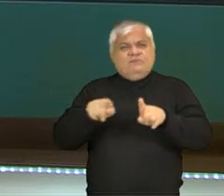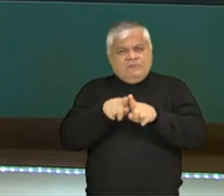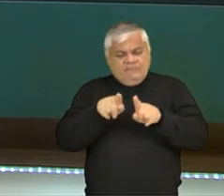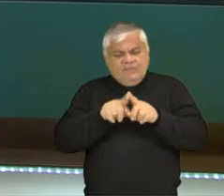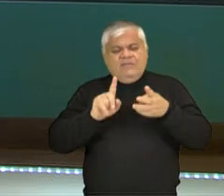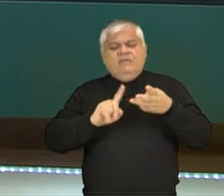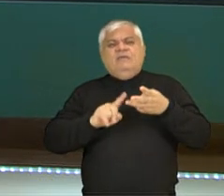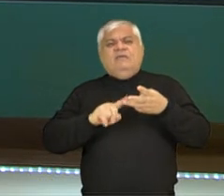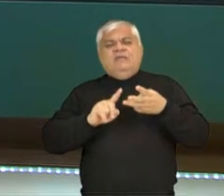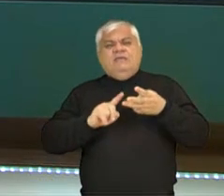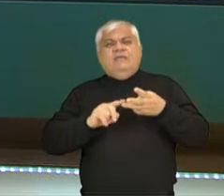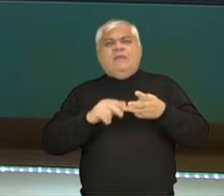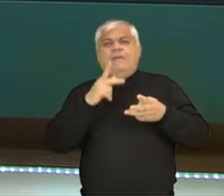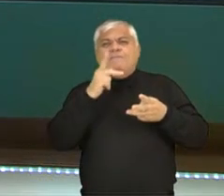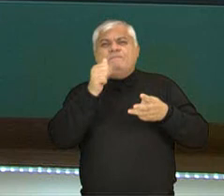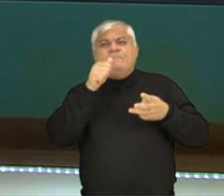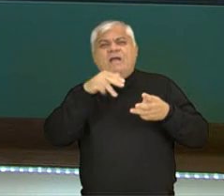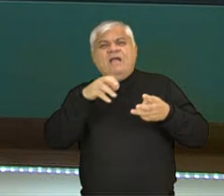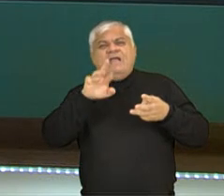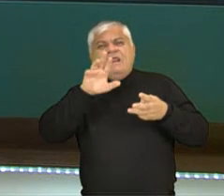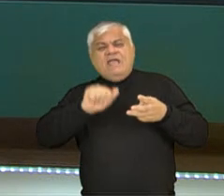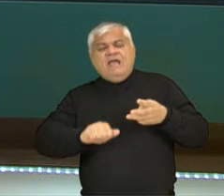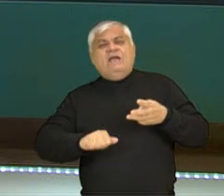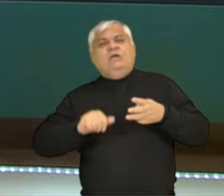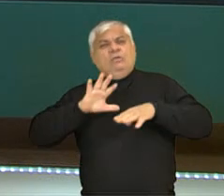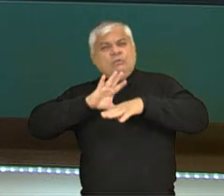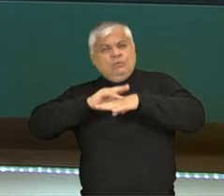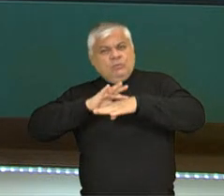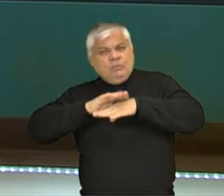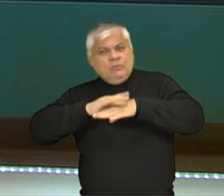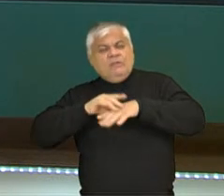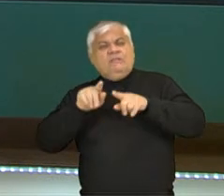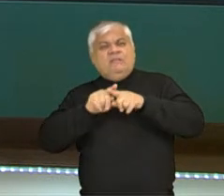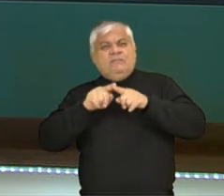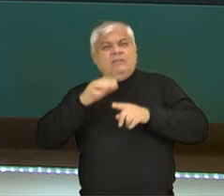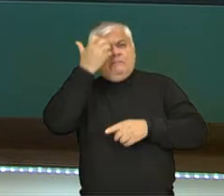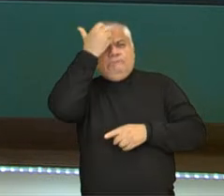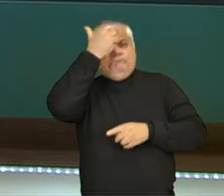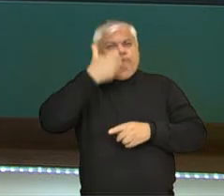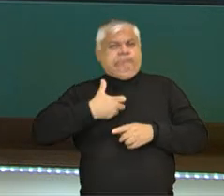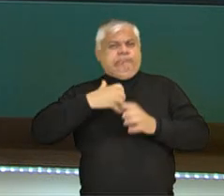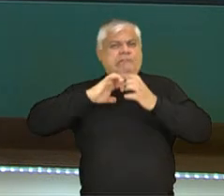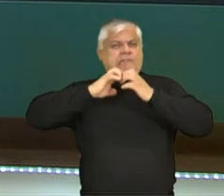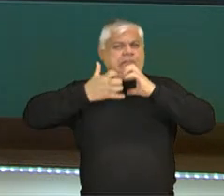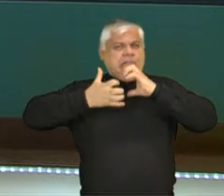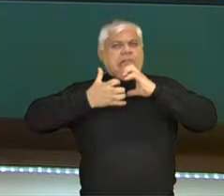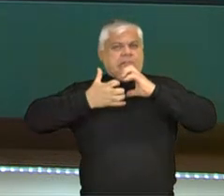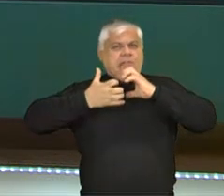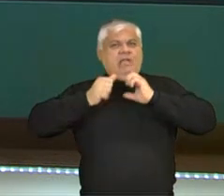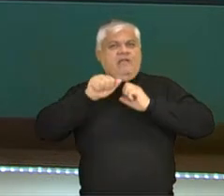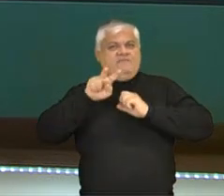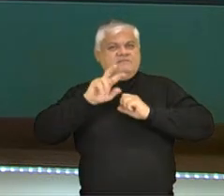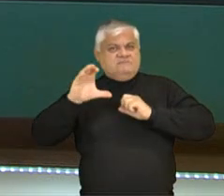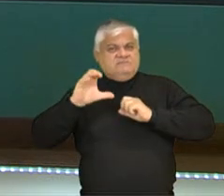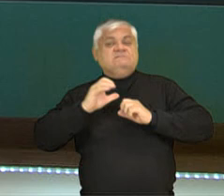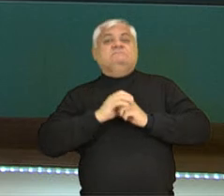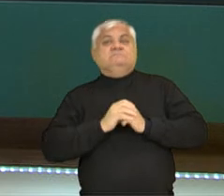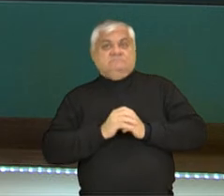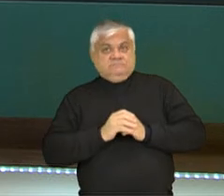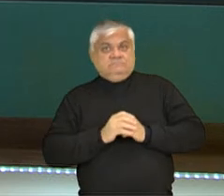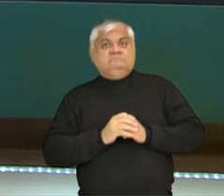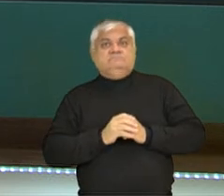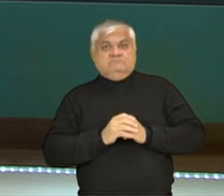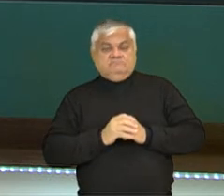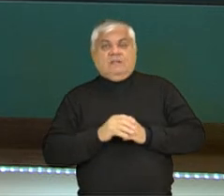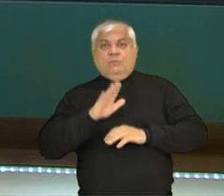pancreatite, inflamação do pâncreas e até mesmo derrame cerebral, o famoso AVC. Professor, então quer